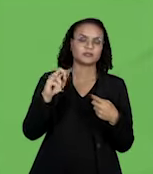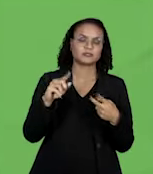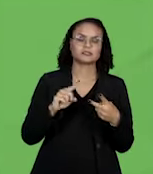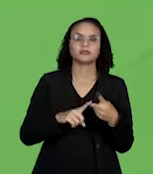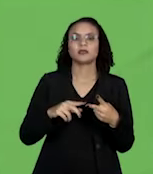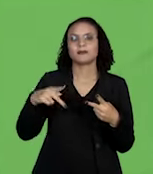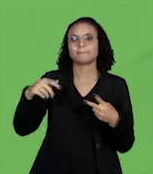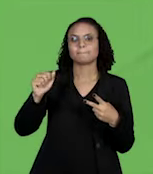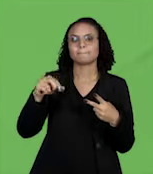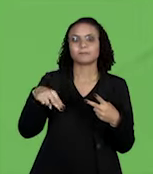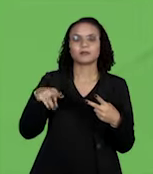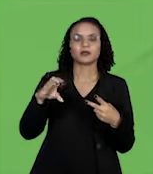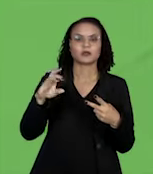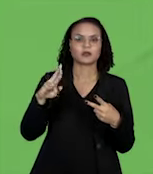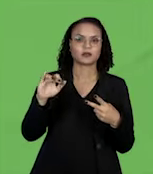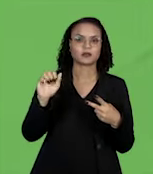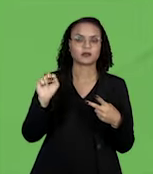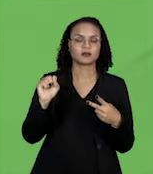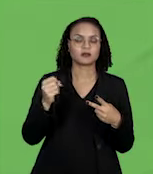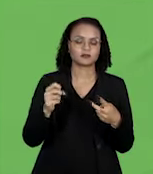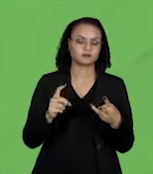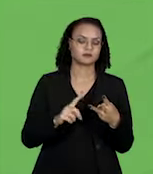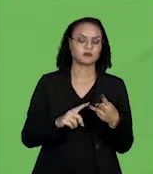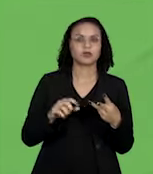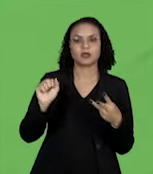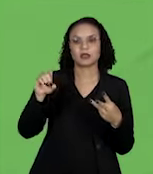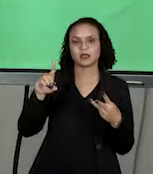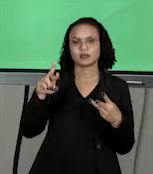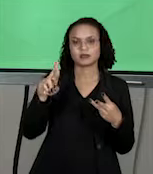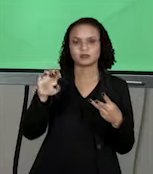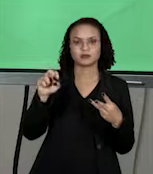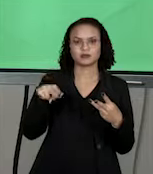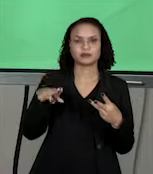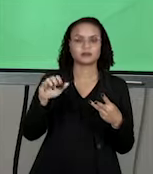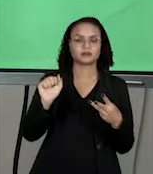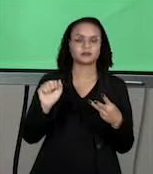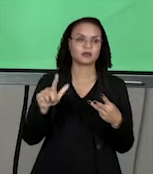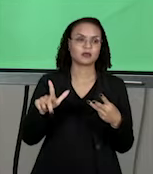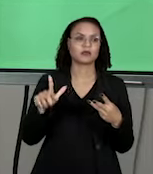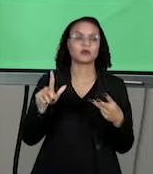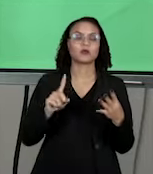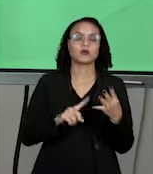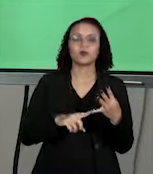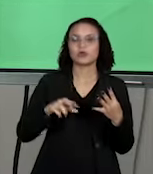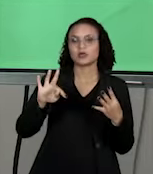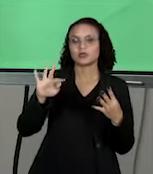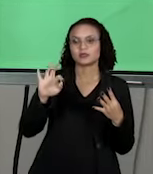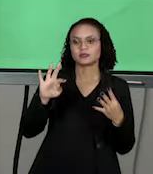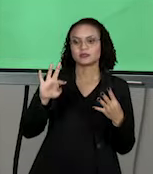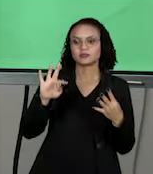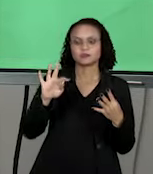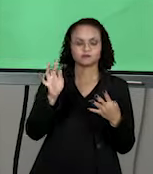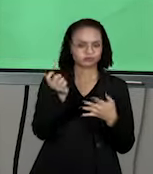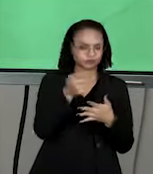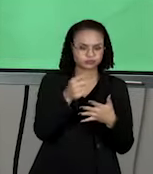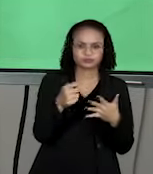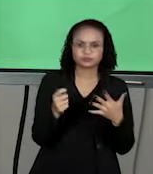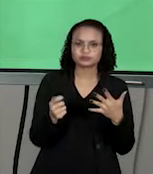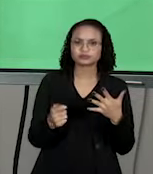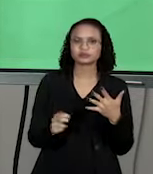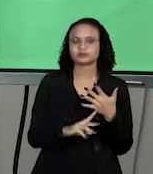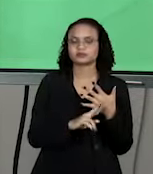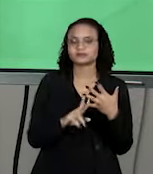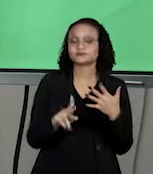adrenal, testículos, ovários, temos várias glândulas que compõem esse sistema. E cada